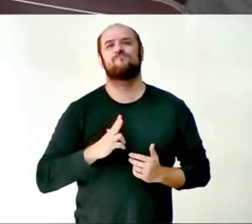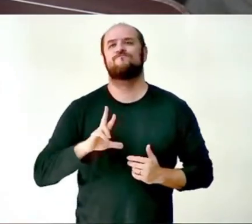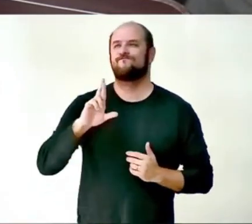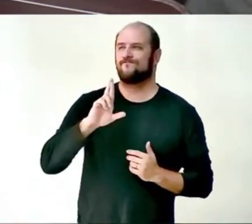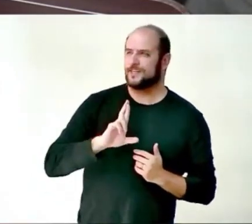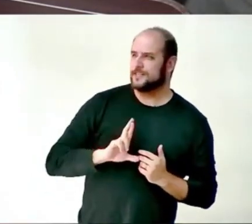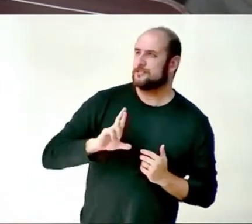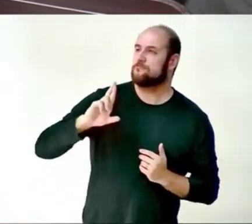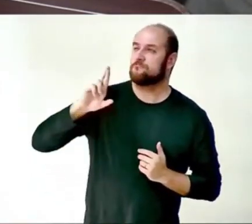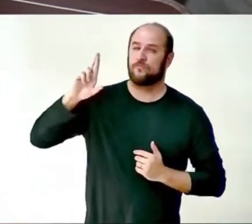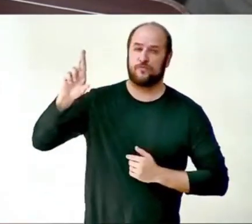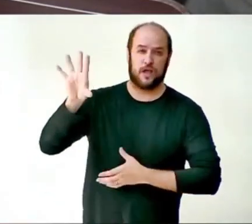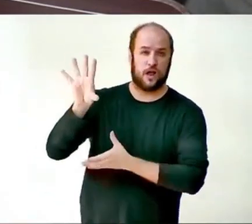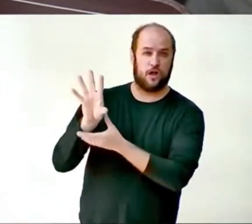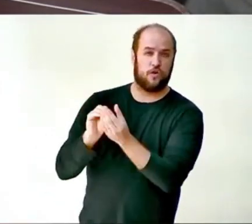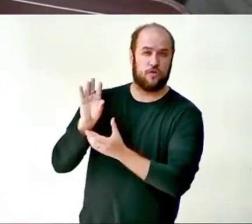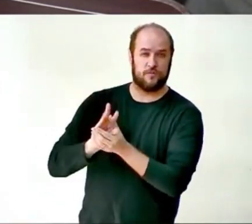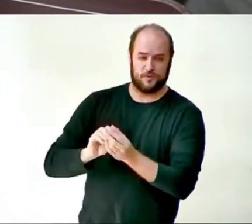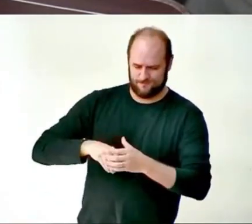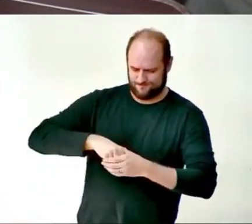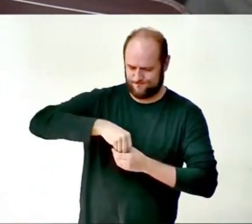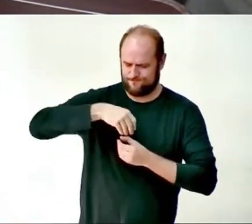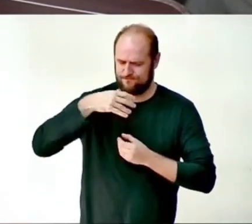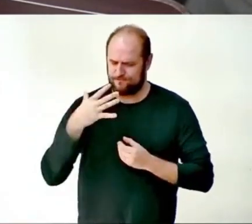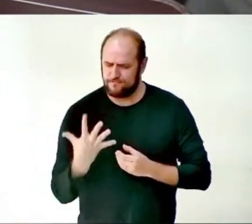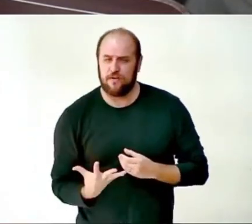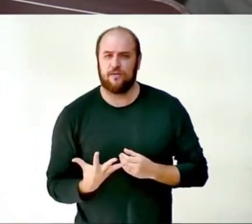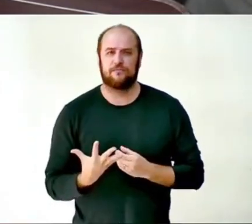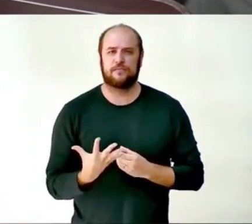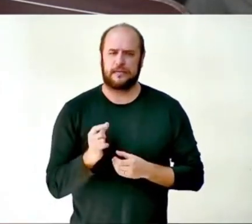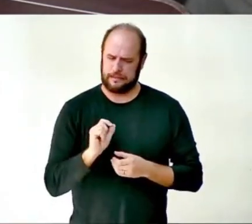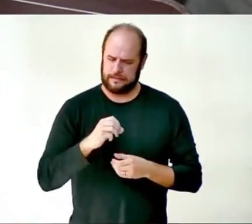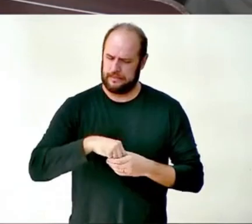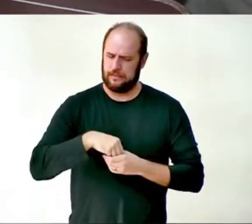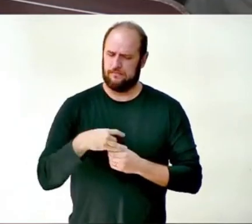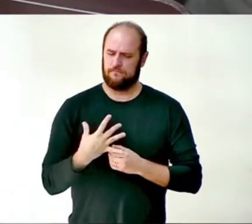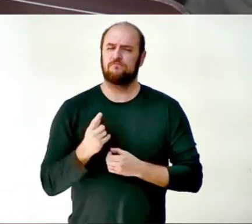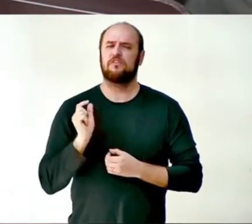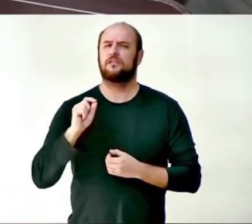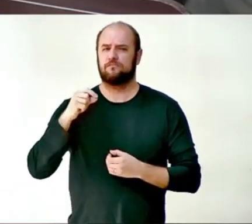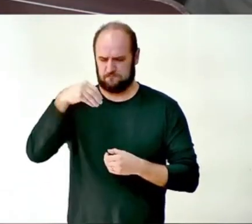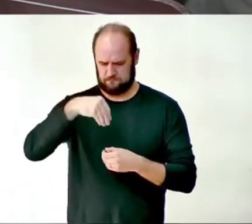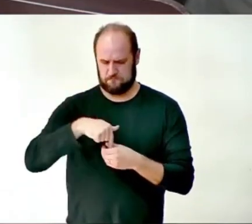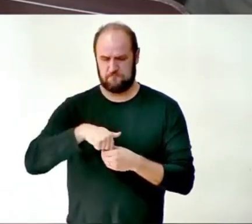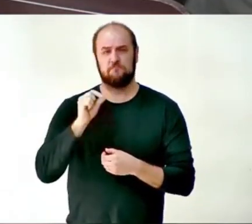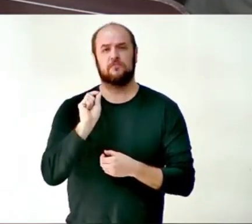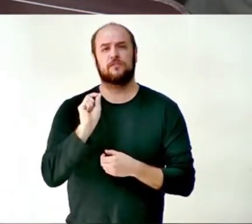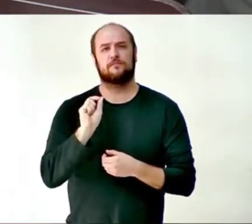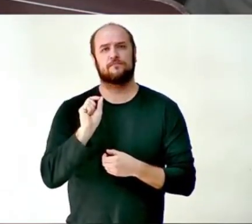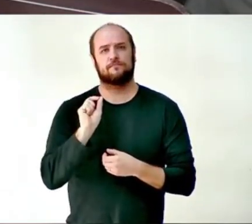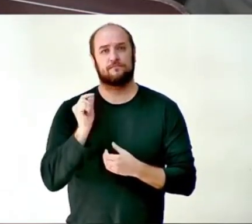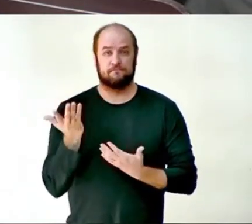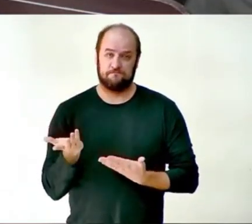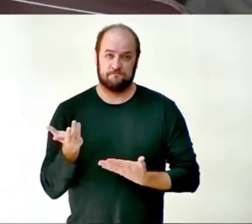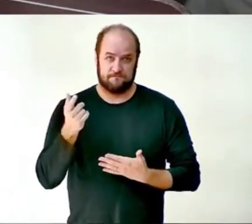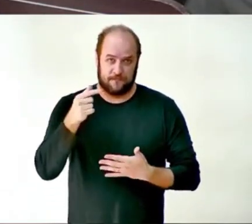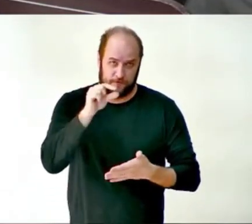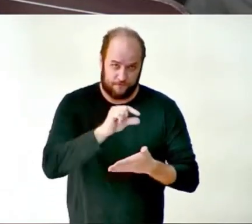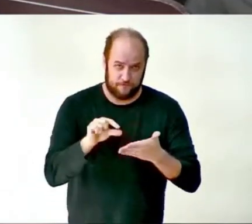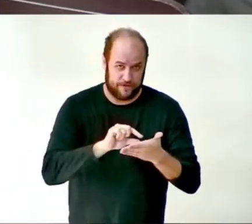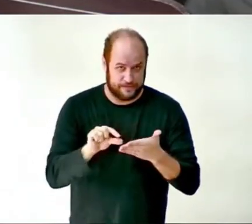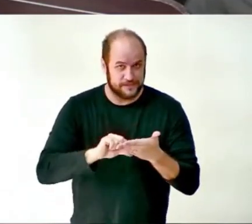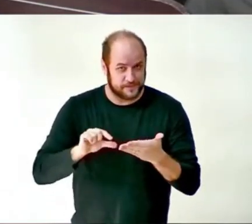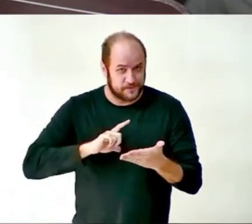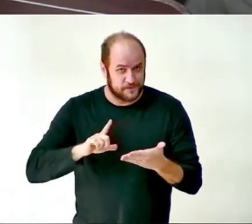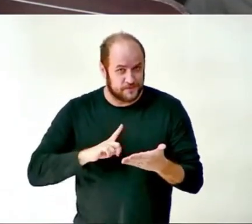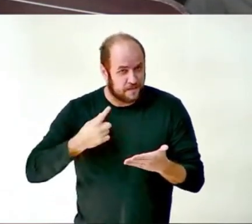acordo com a essência dela? O que é a essência de uma igreja? Talvez aqui, nestes poucos